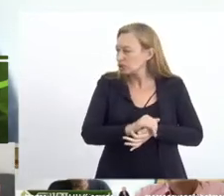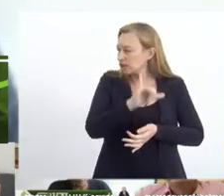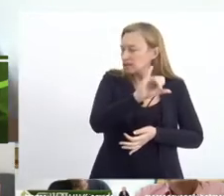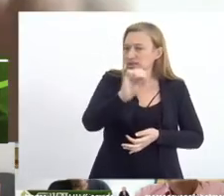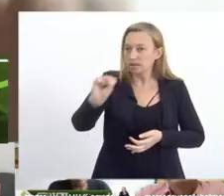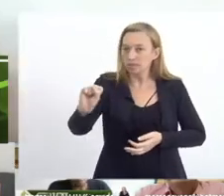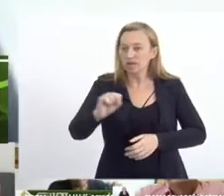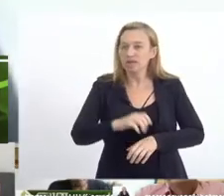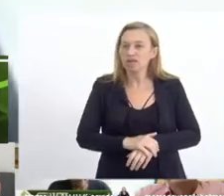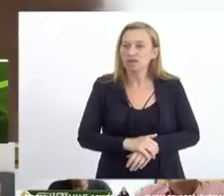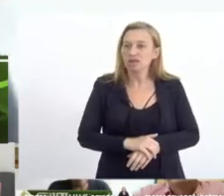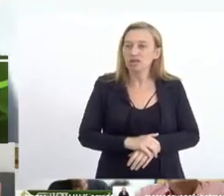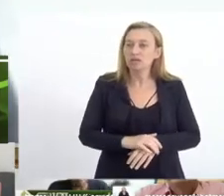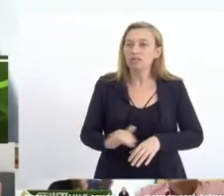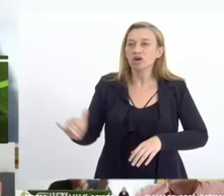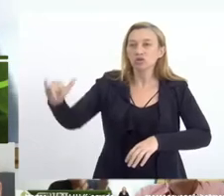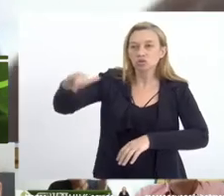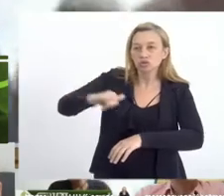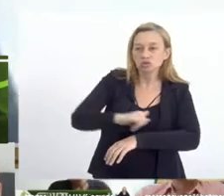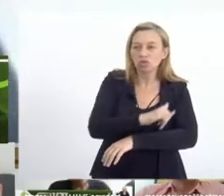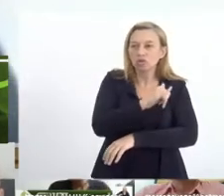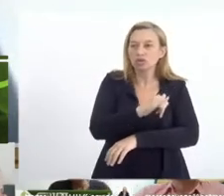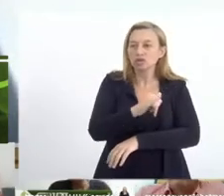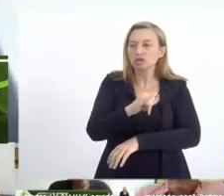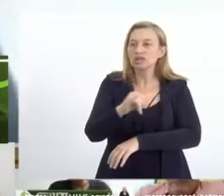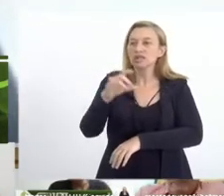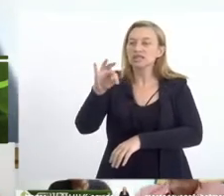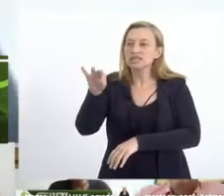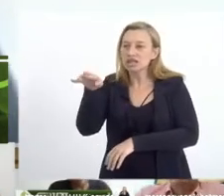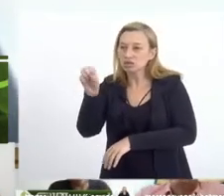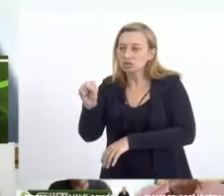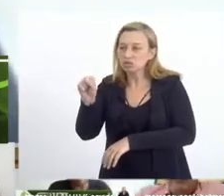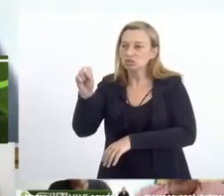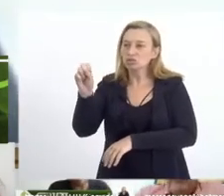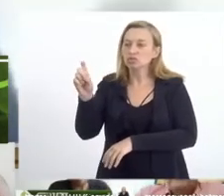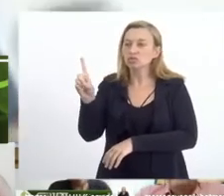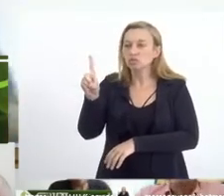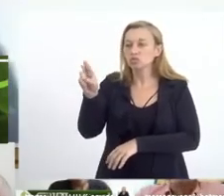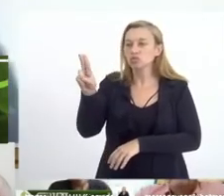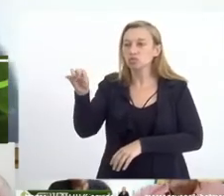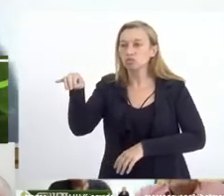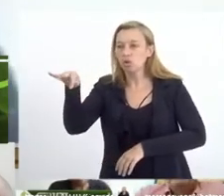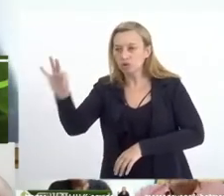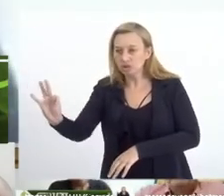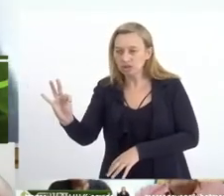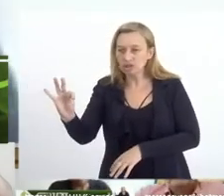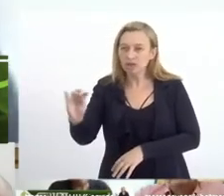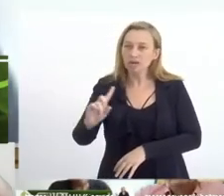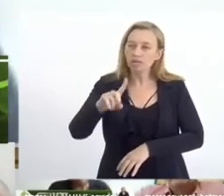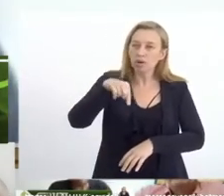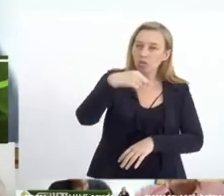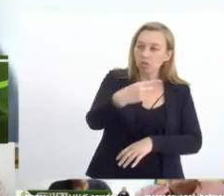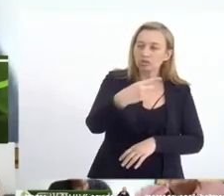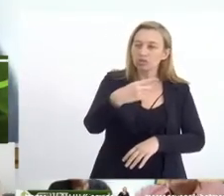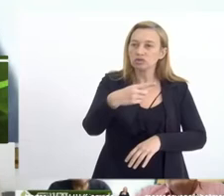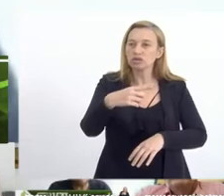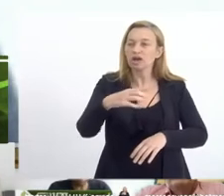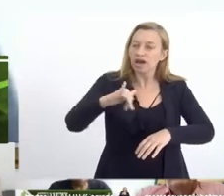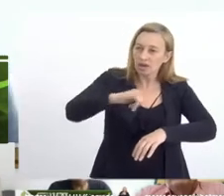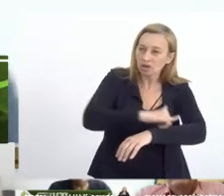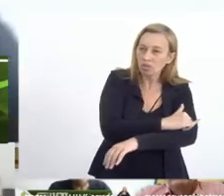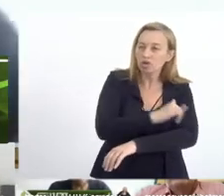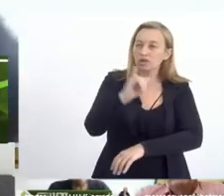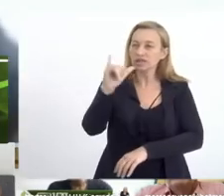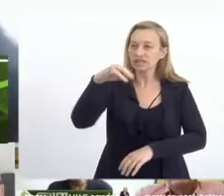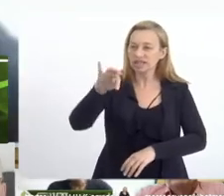ICMS para os voos de Santos Dumont e os aeroportos regionais. Porque aí nós vamos ter, sim, a experiência real de um